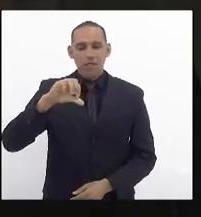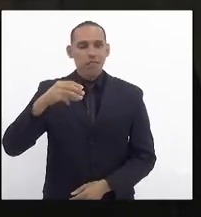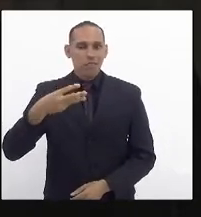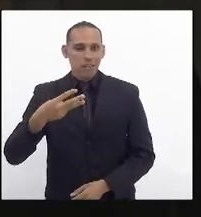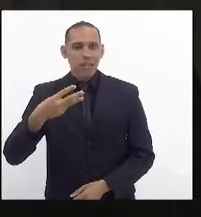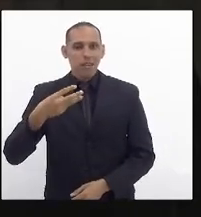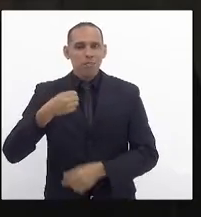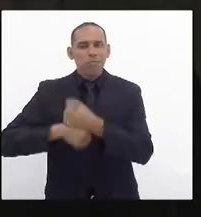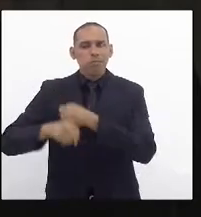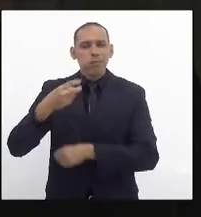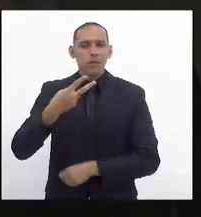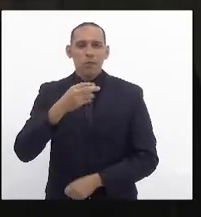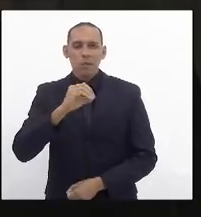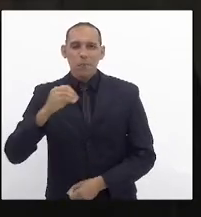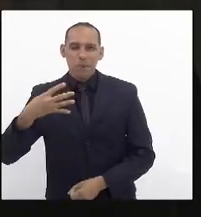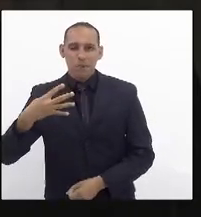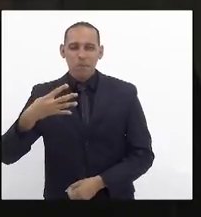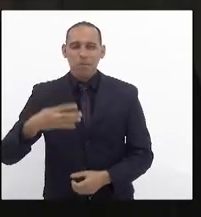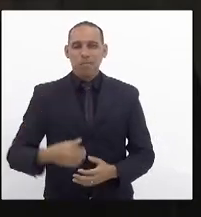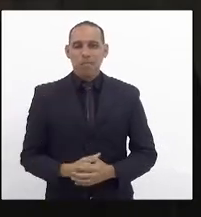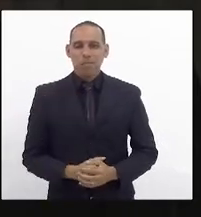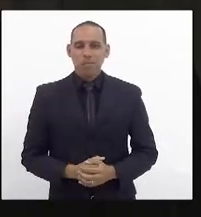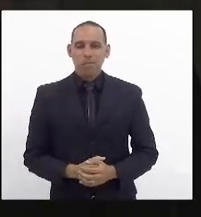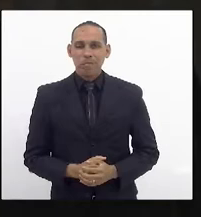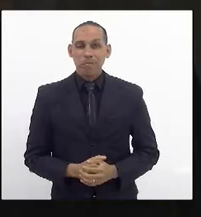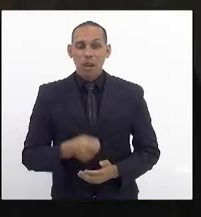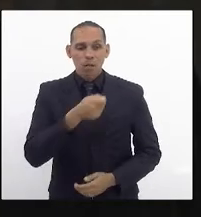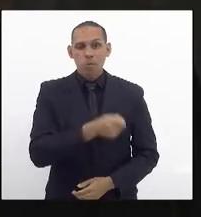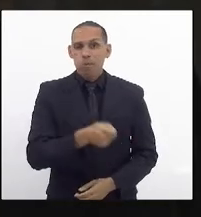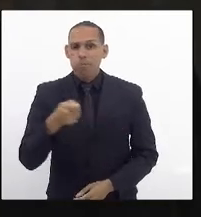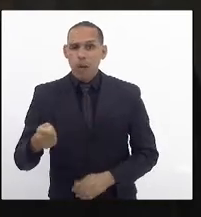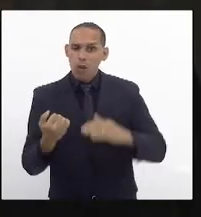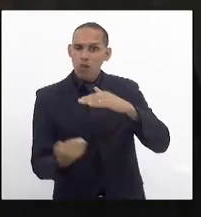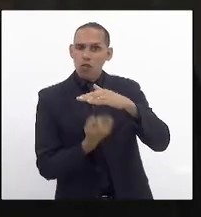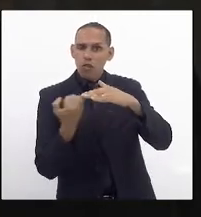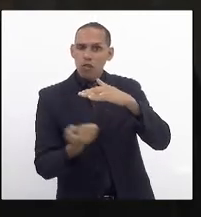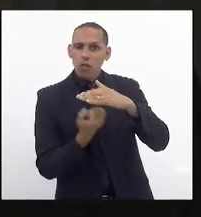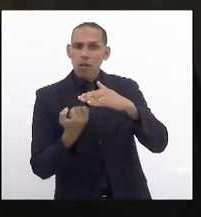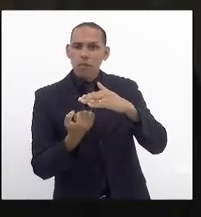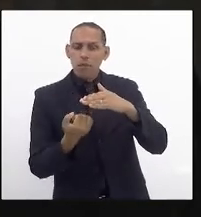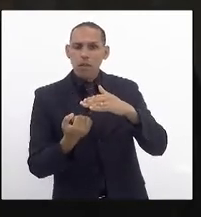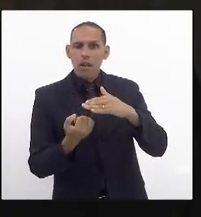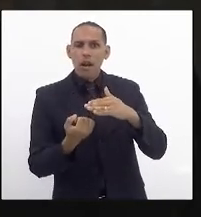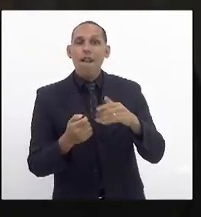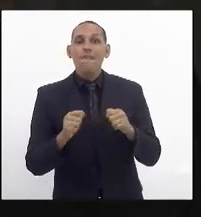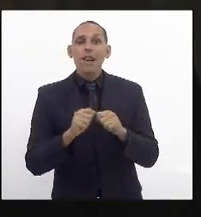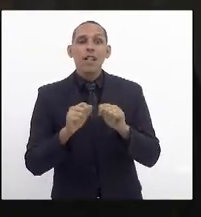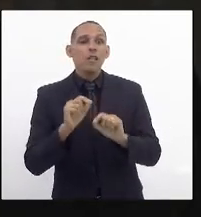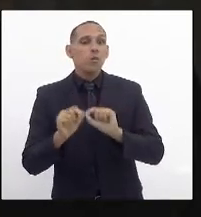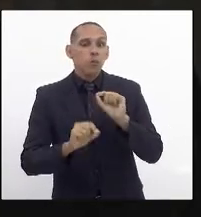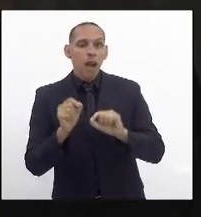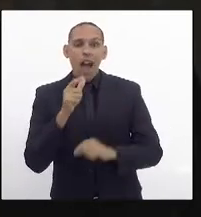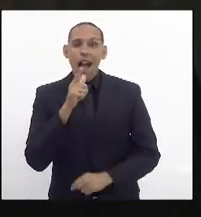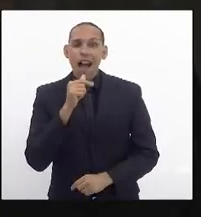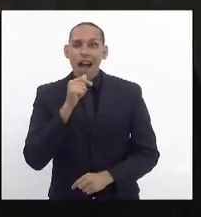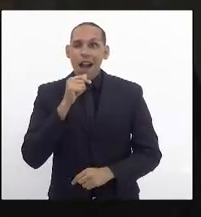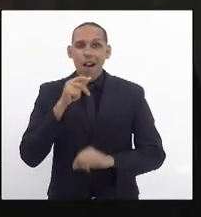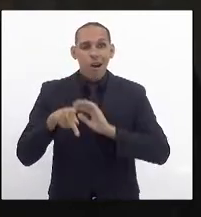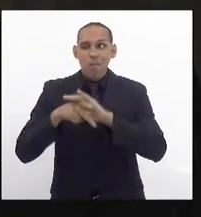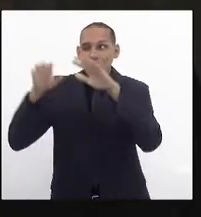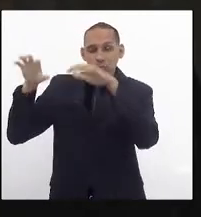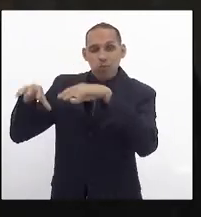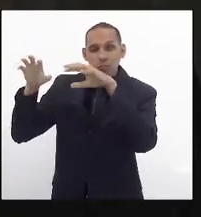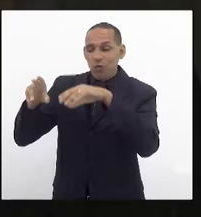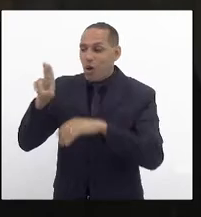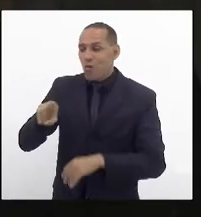em 2004 obrigando as empresas da construção civil a reutilizarem a água da chuva